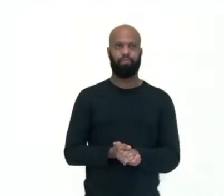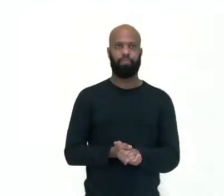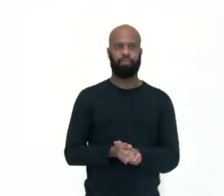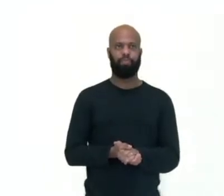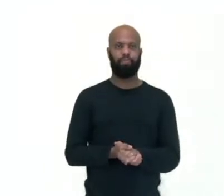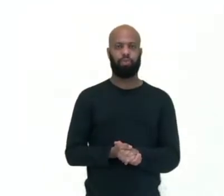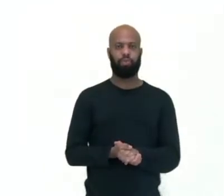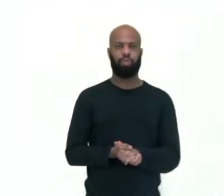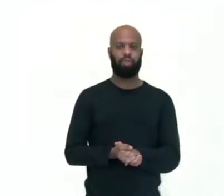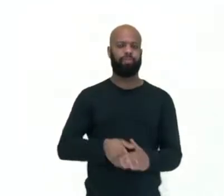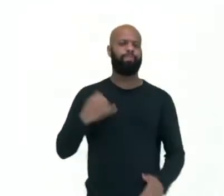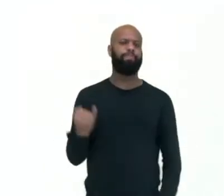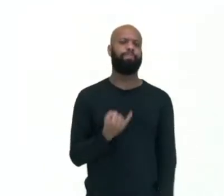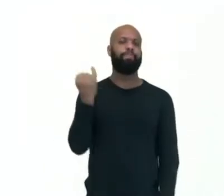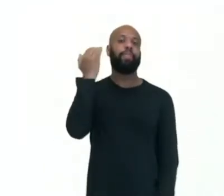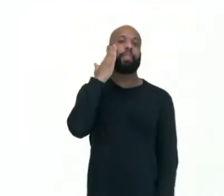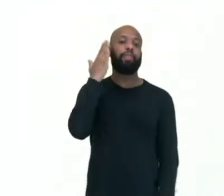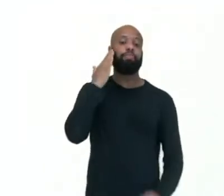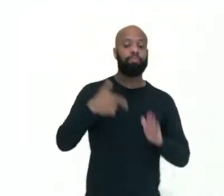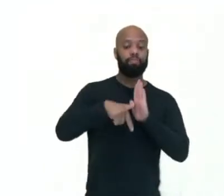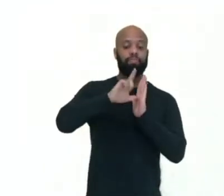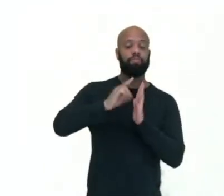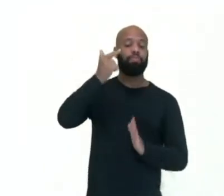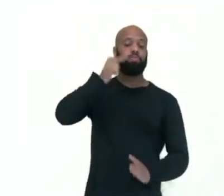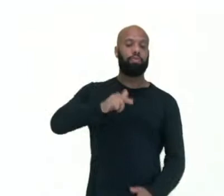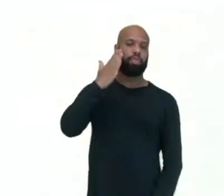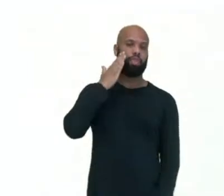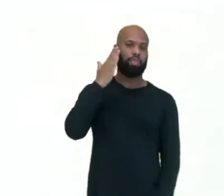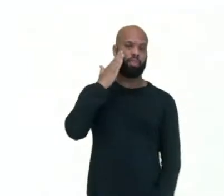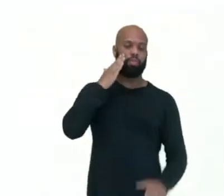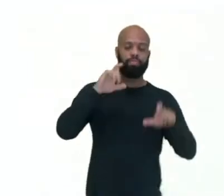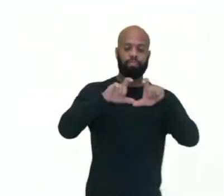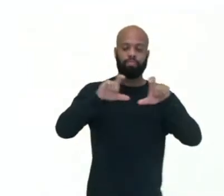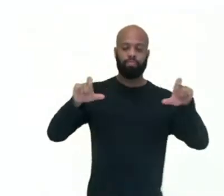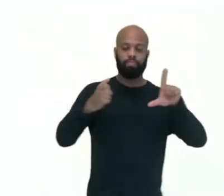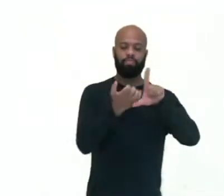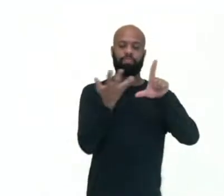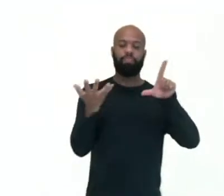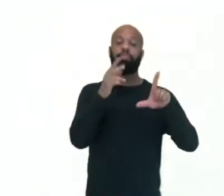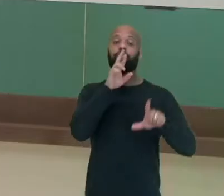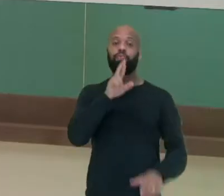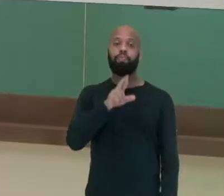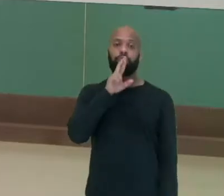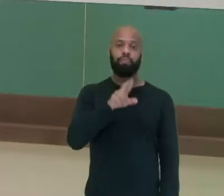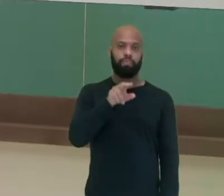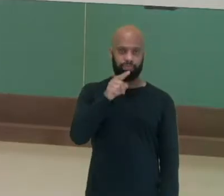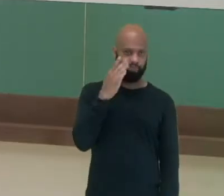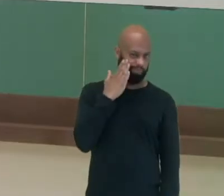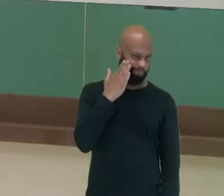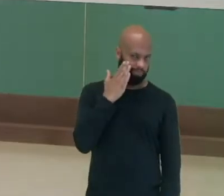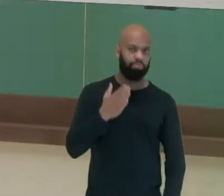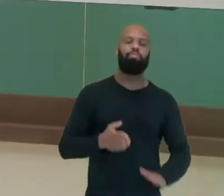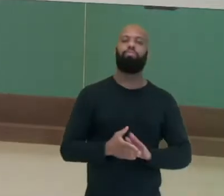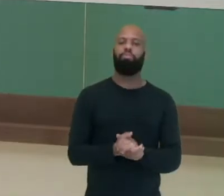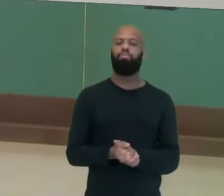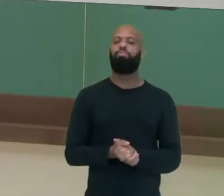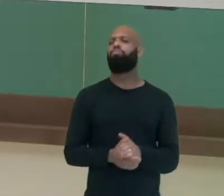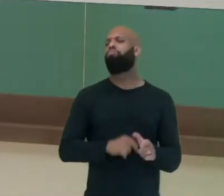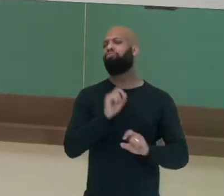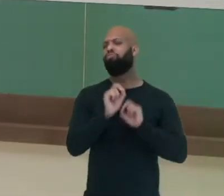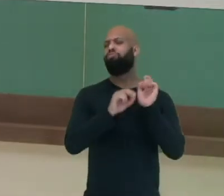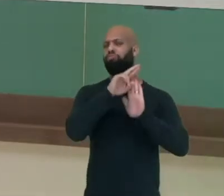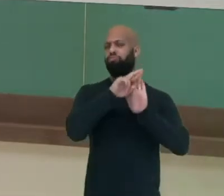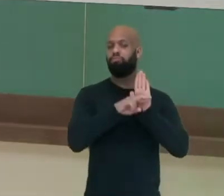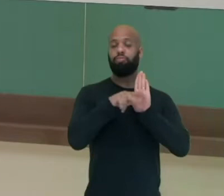O que devemos considerar para resolver uma equação logarítmica? Você sabe? A condição